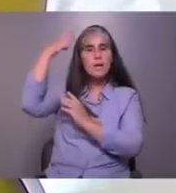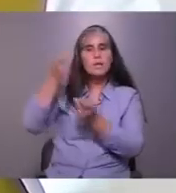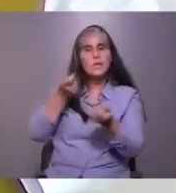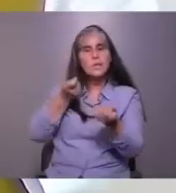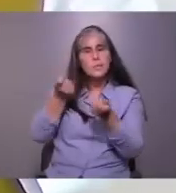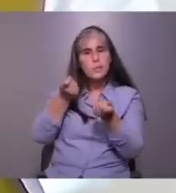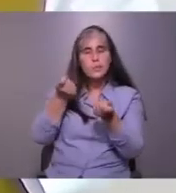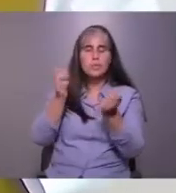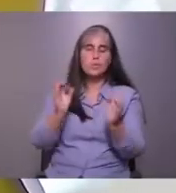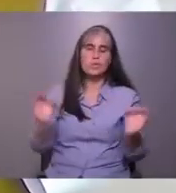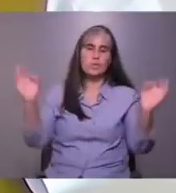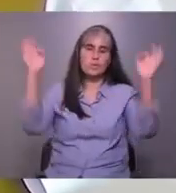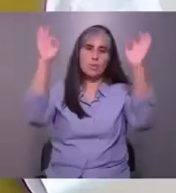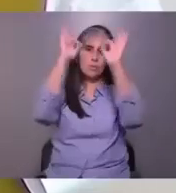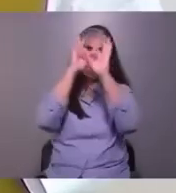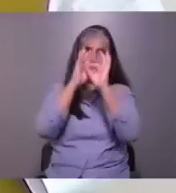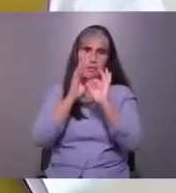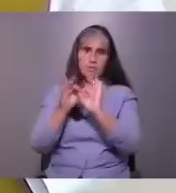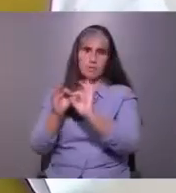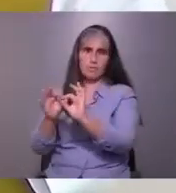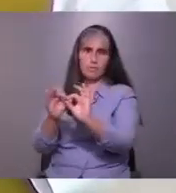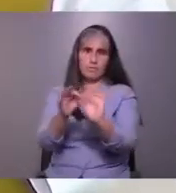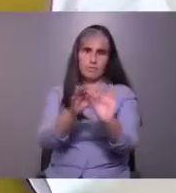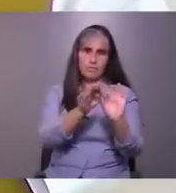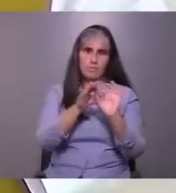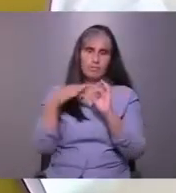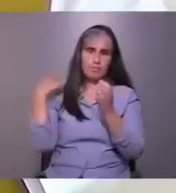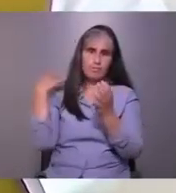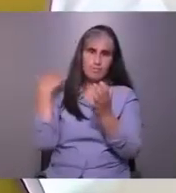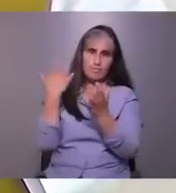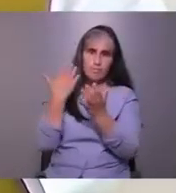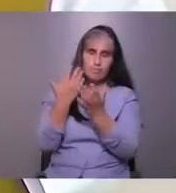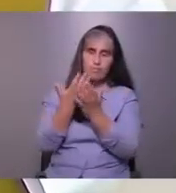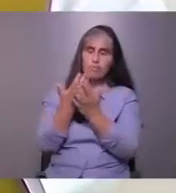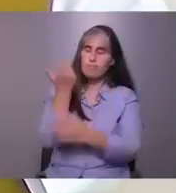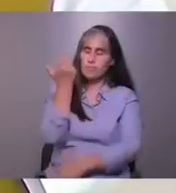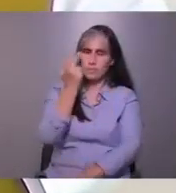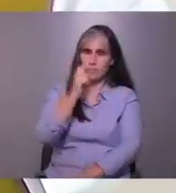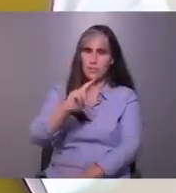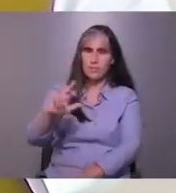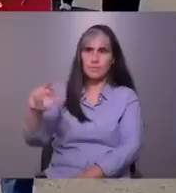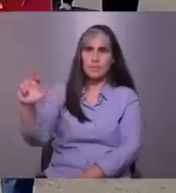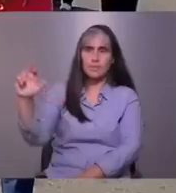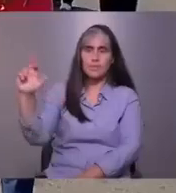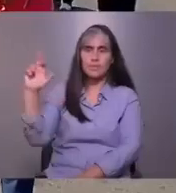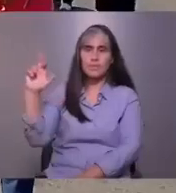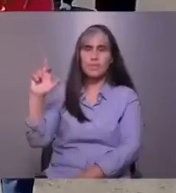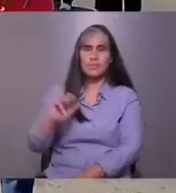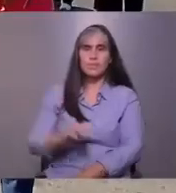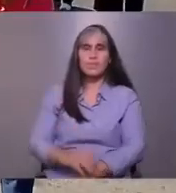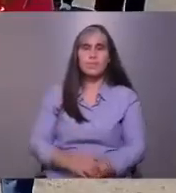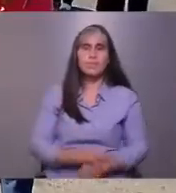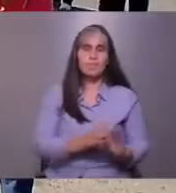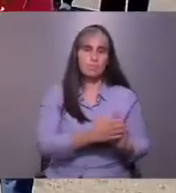Espírito Santo, por todos os séculos dos séculos.